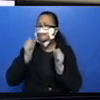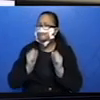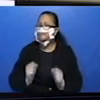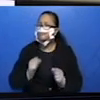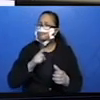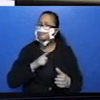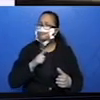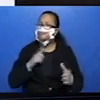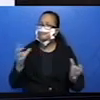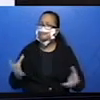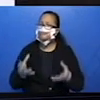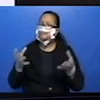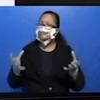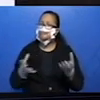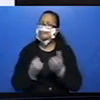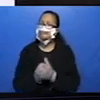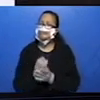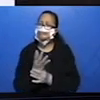em casa.